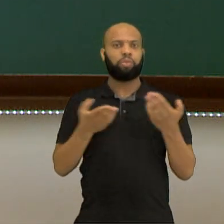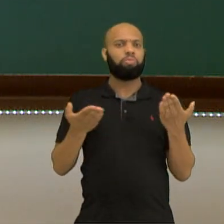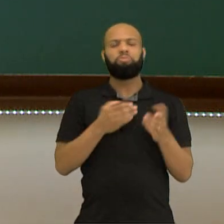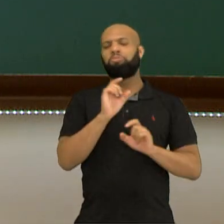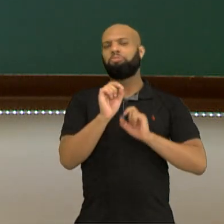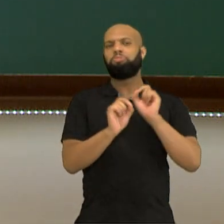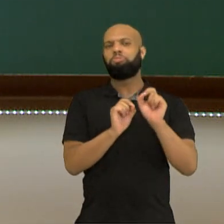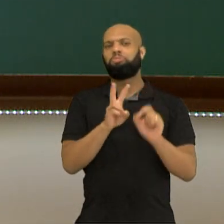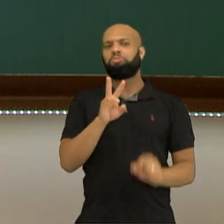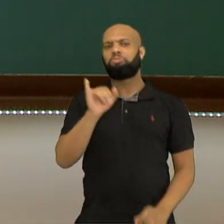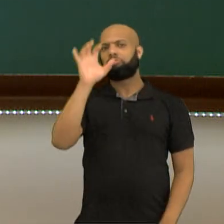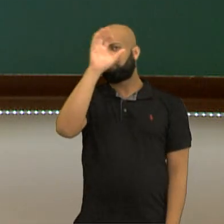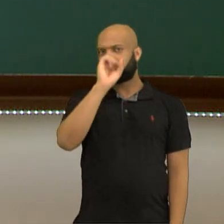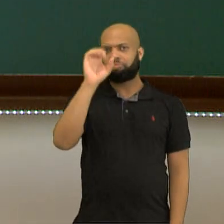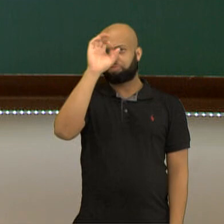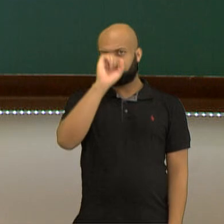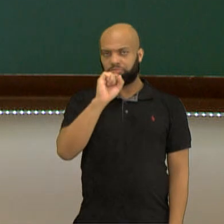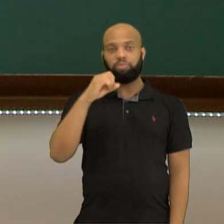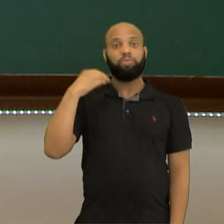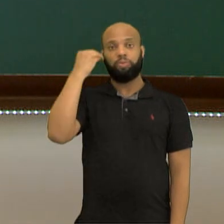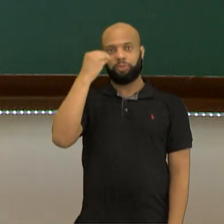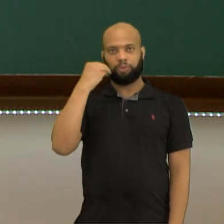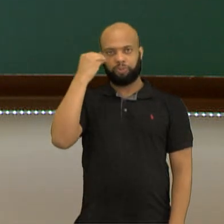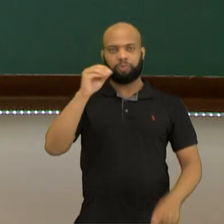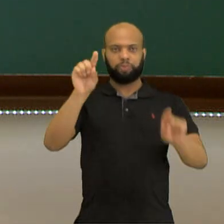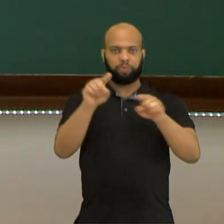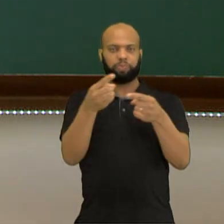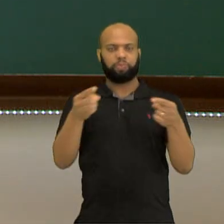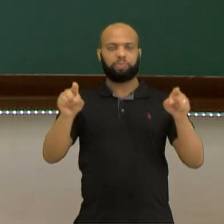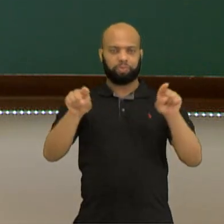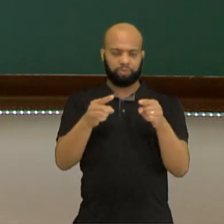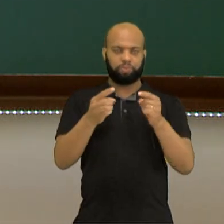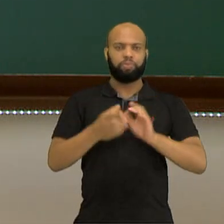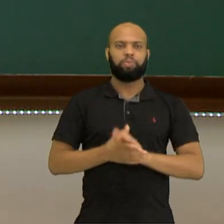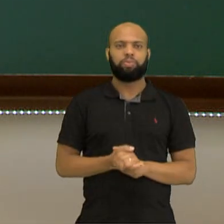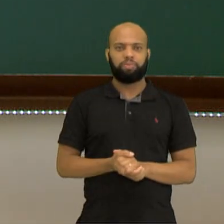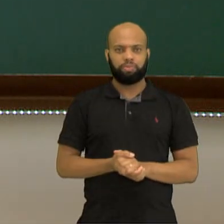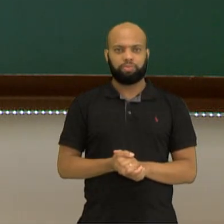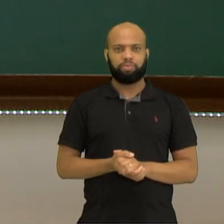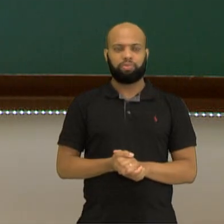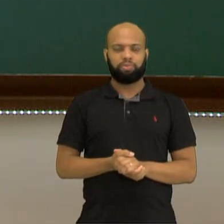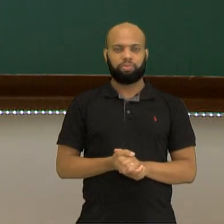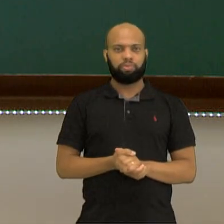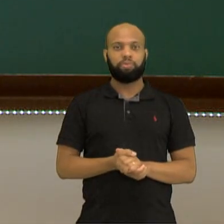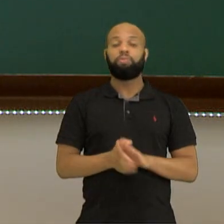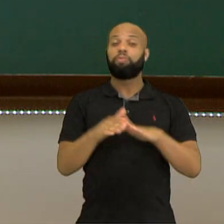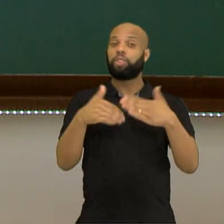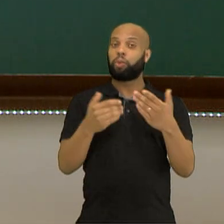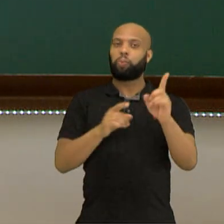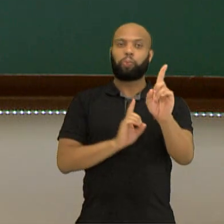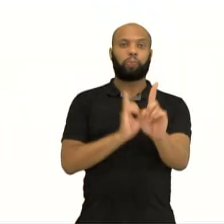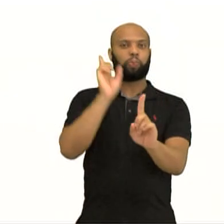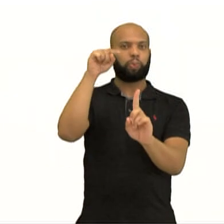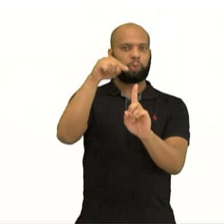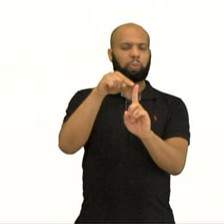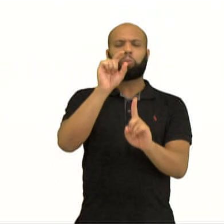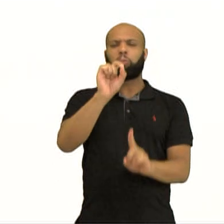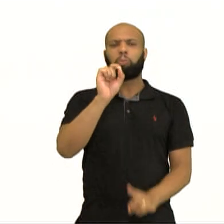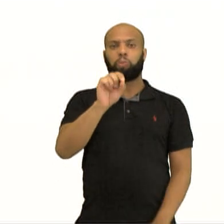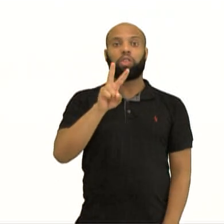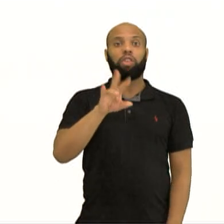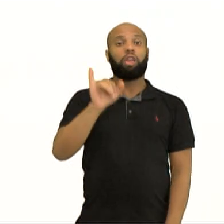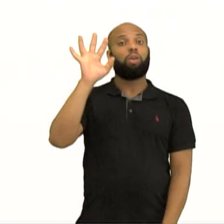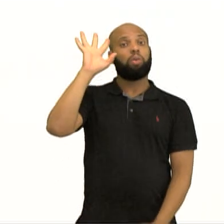hoje nós iremos falar sobre experimentação musical. Como objetivo, nós iremos compreender